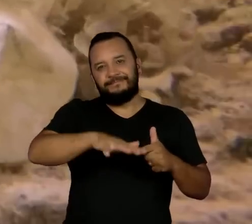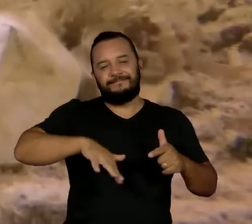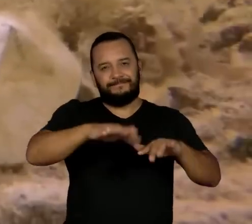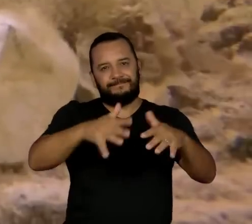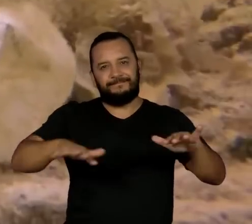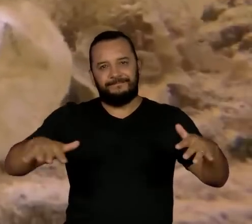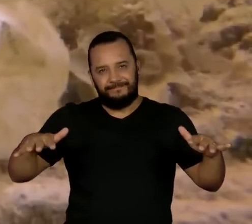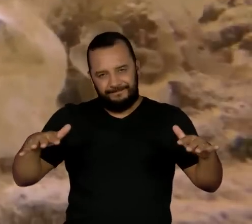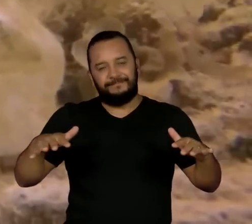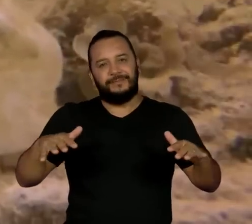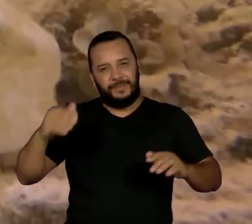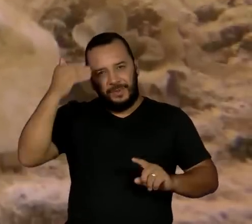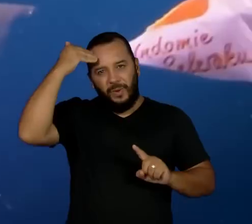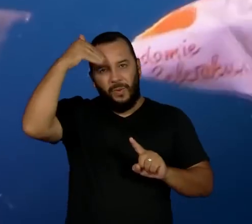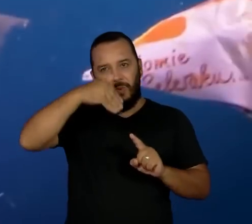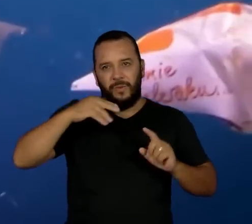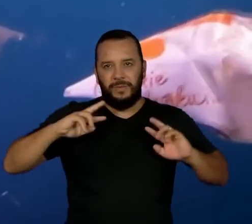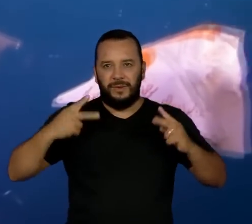pela humanidade.